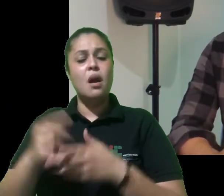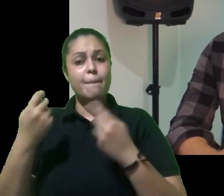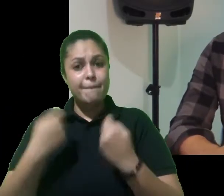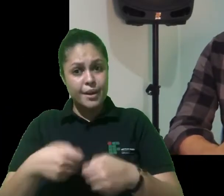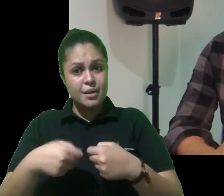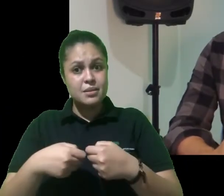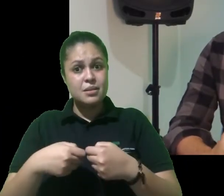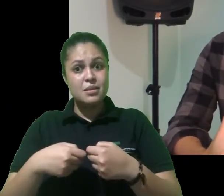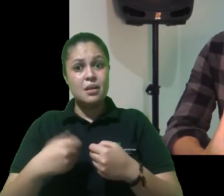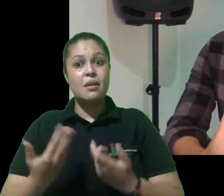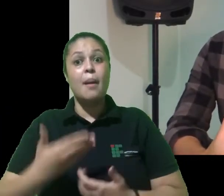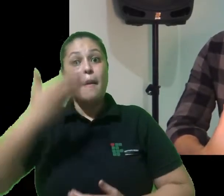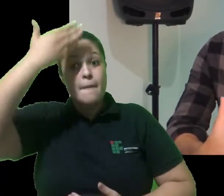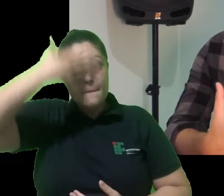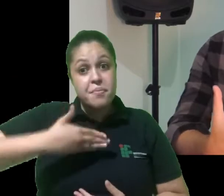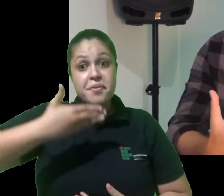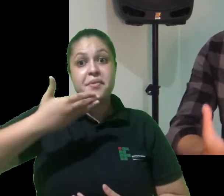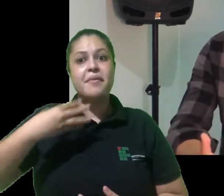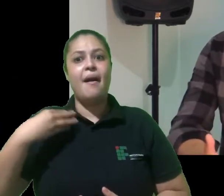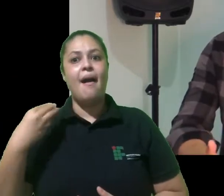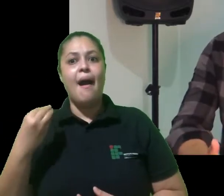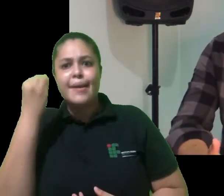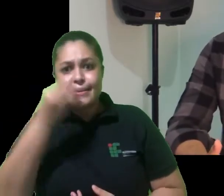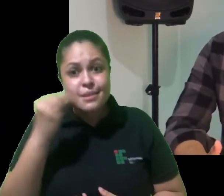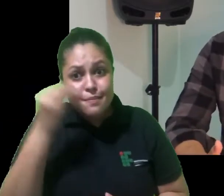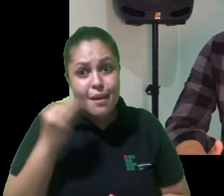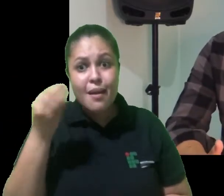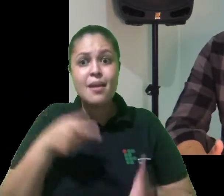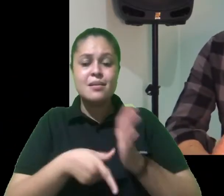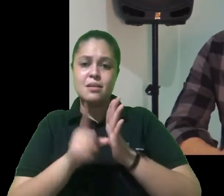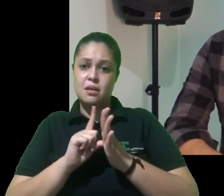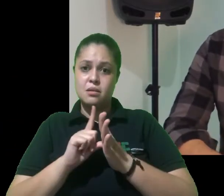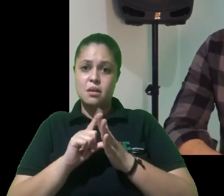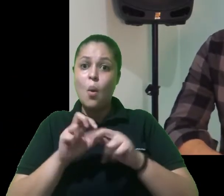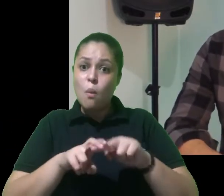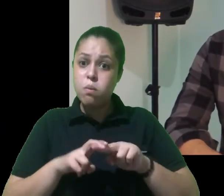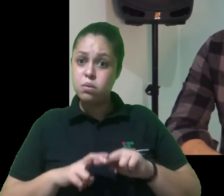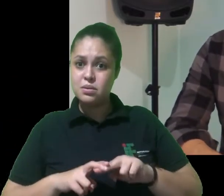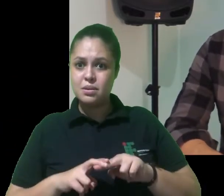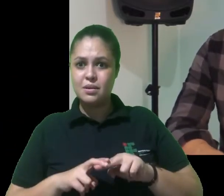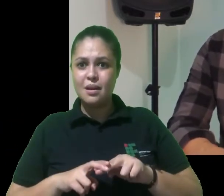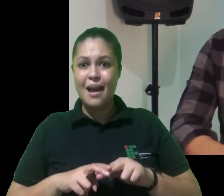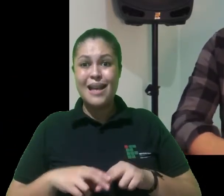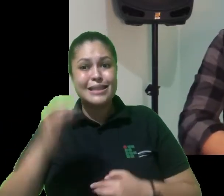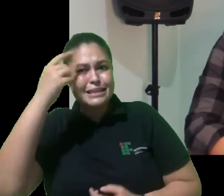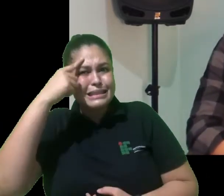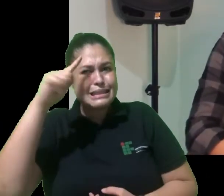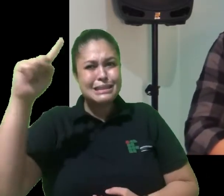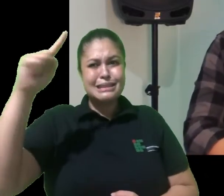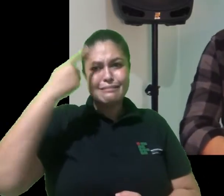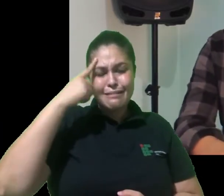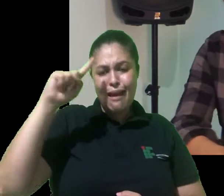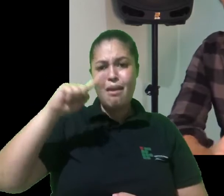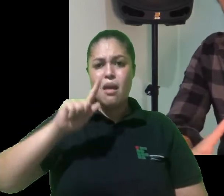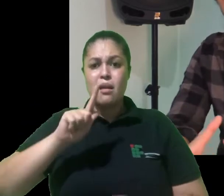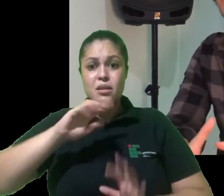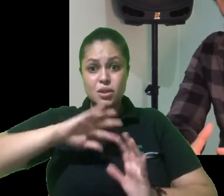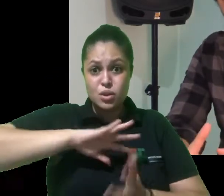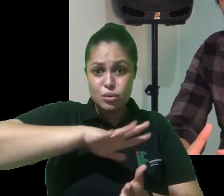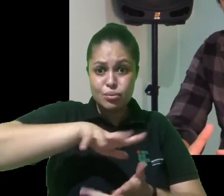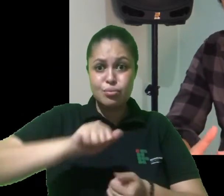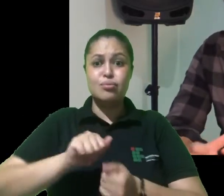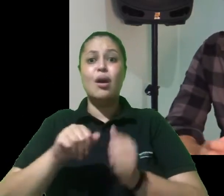uma necessidade, portanto, de que a experiência assim o prove. Portanto, pessoal, essas ideias